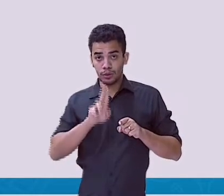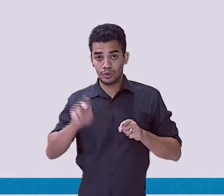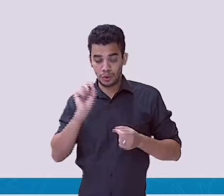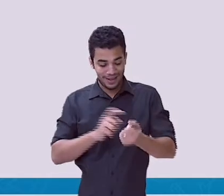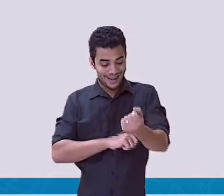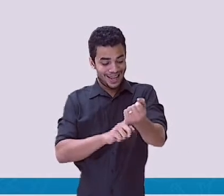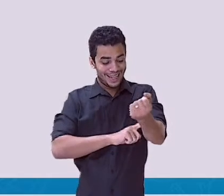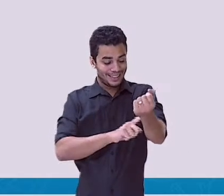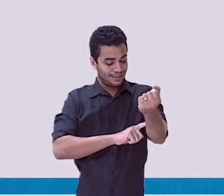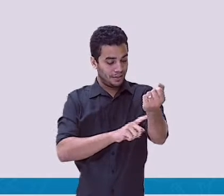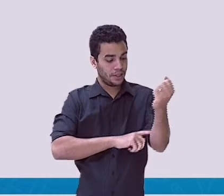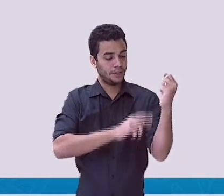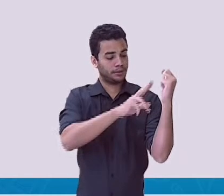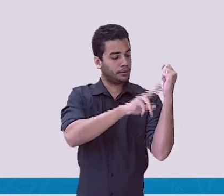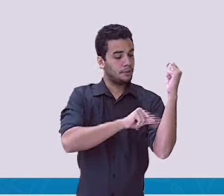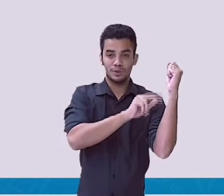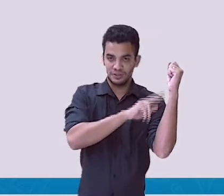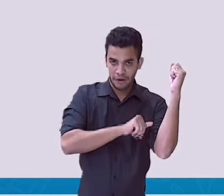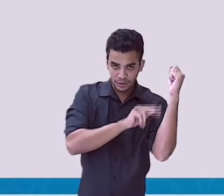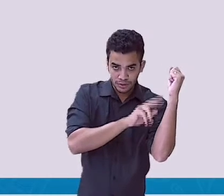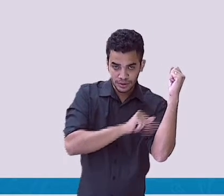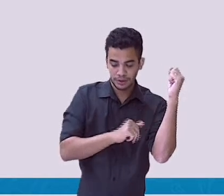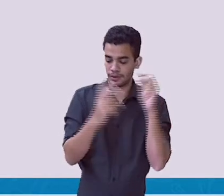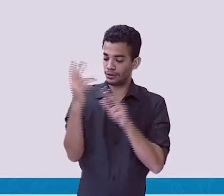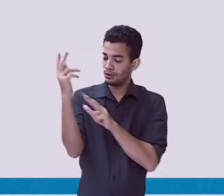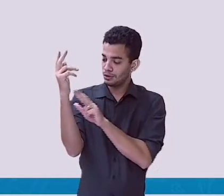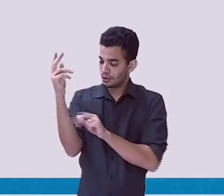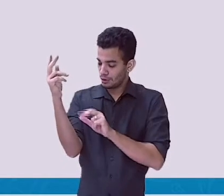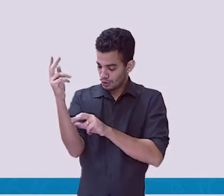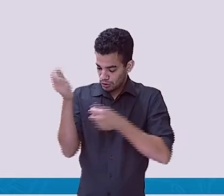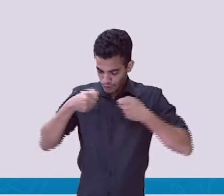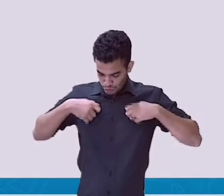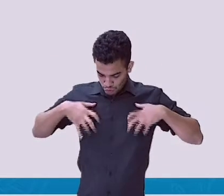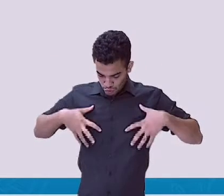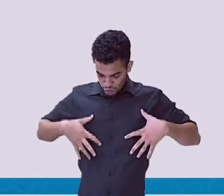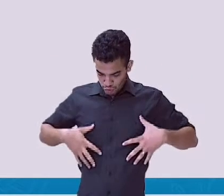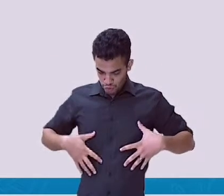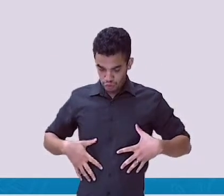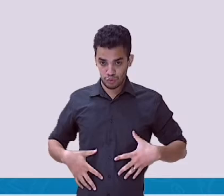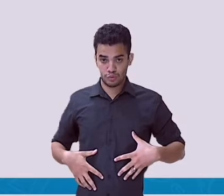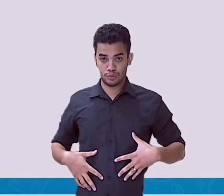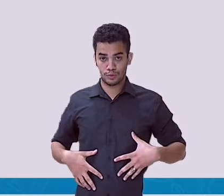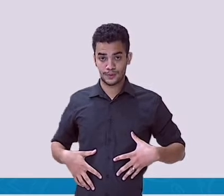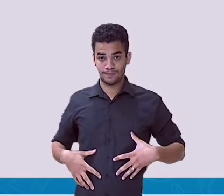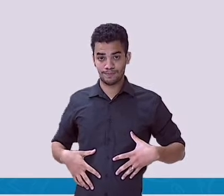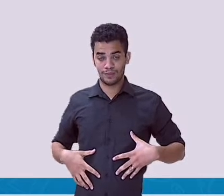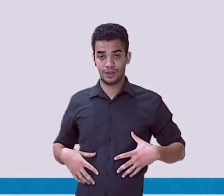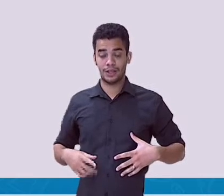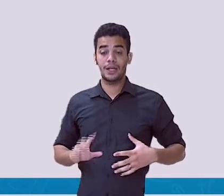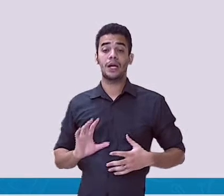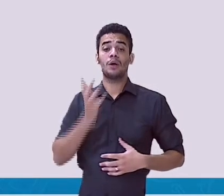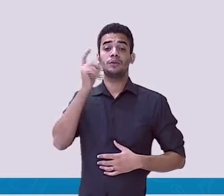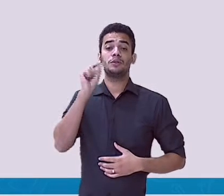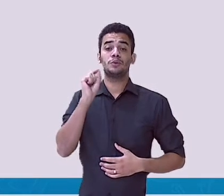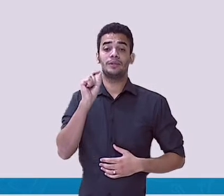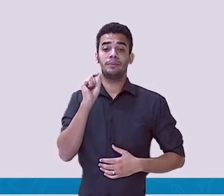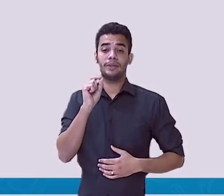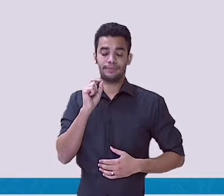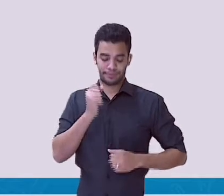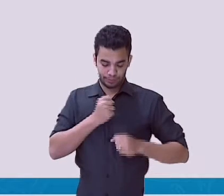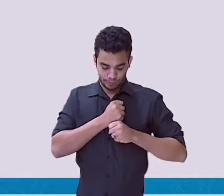no pulmão ele vai ser totalmente purificado, onde absorve-se ali o gás, né, o